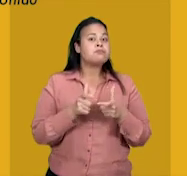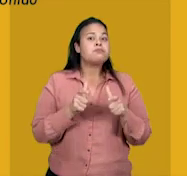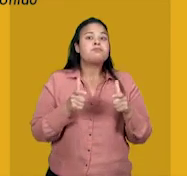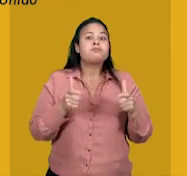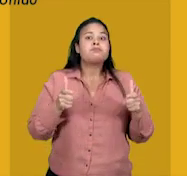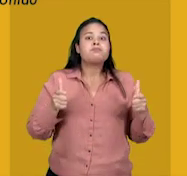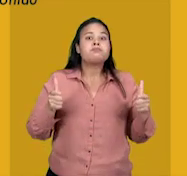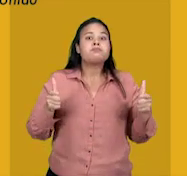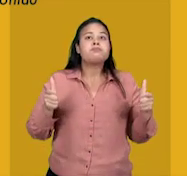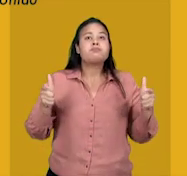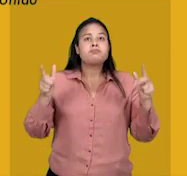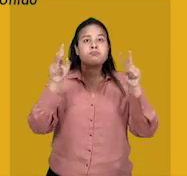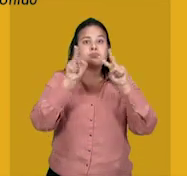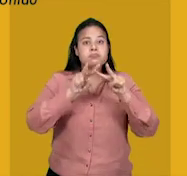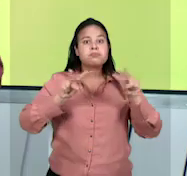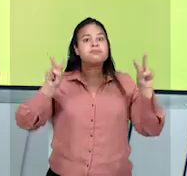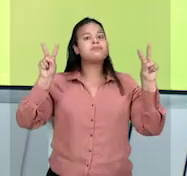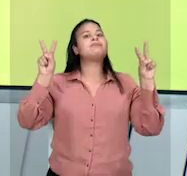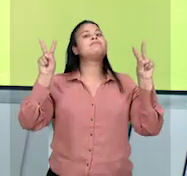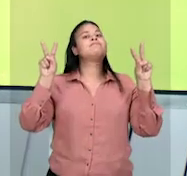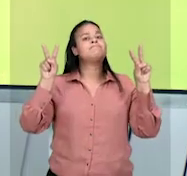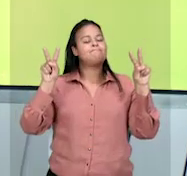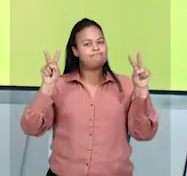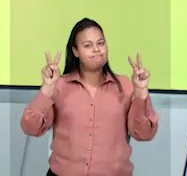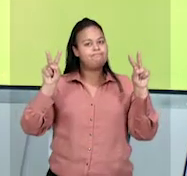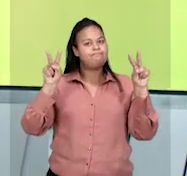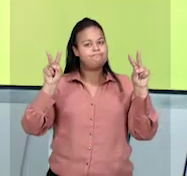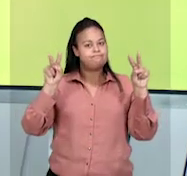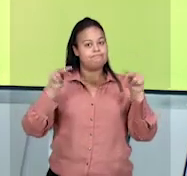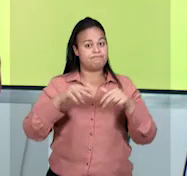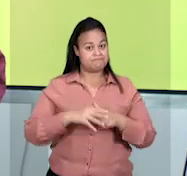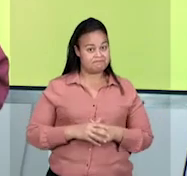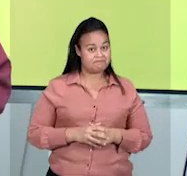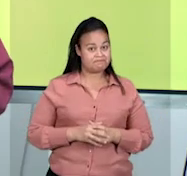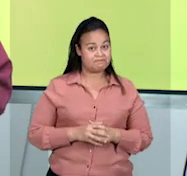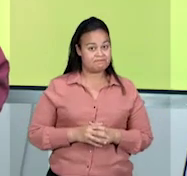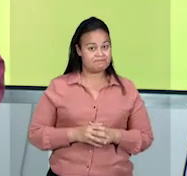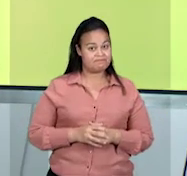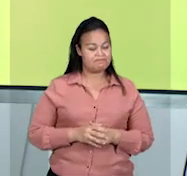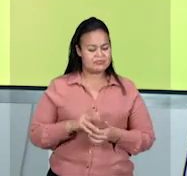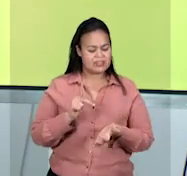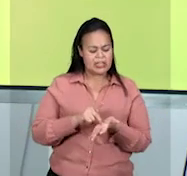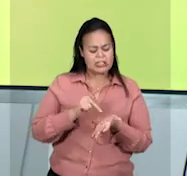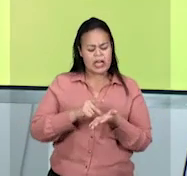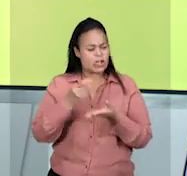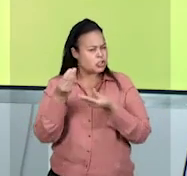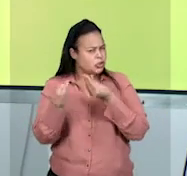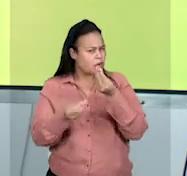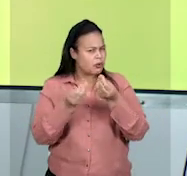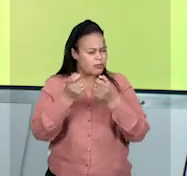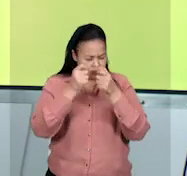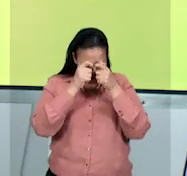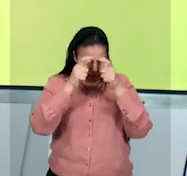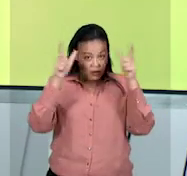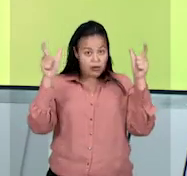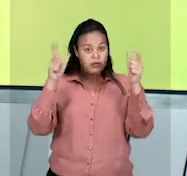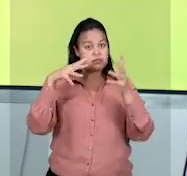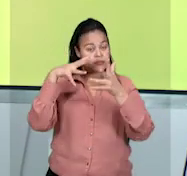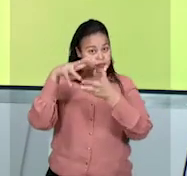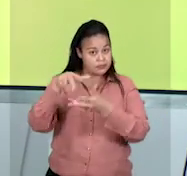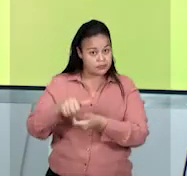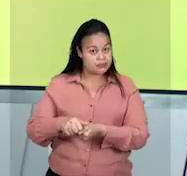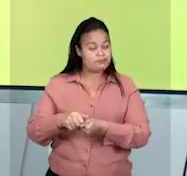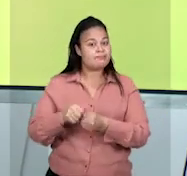seus horizontes, ampliando a sua realidade de mundo. E